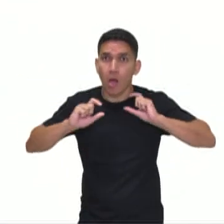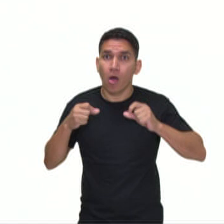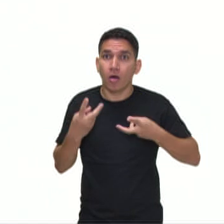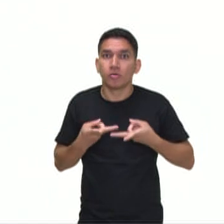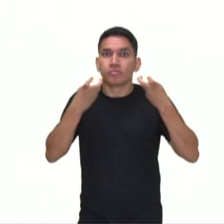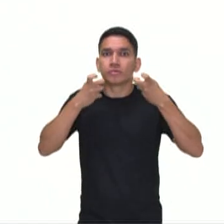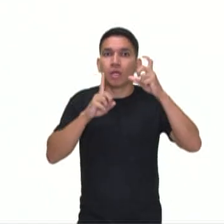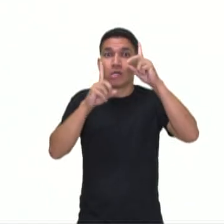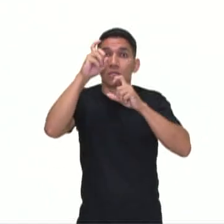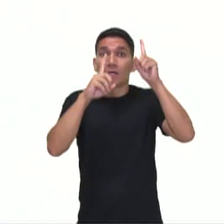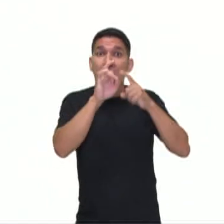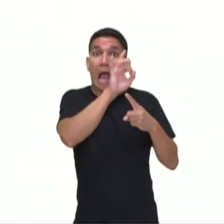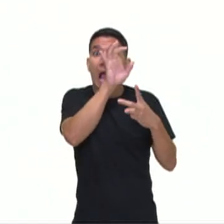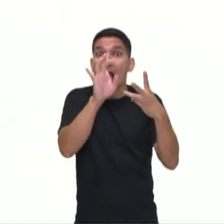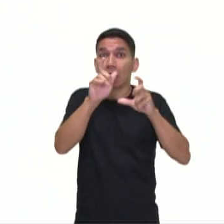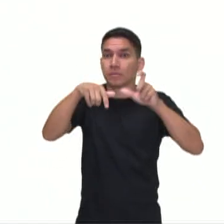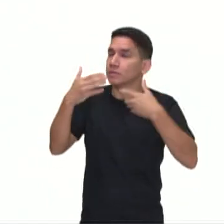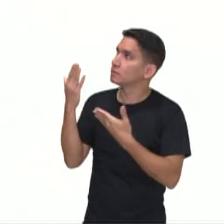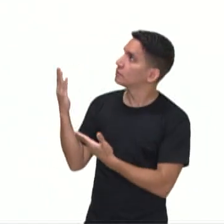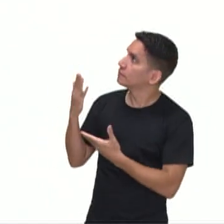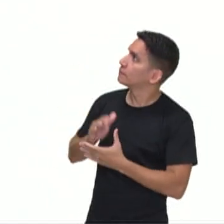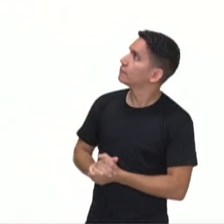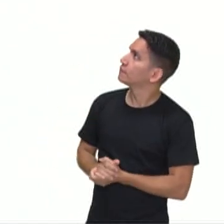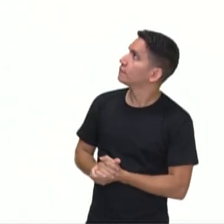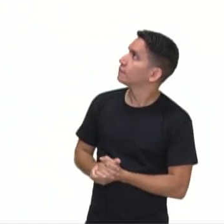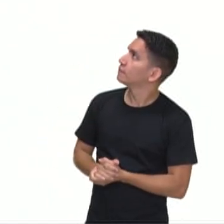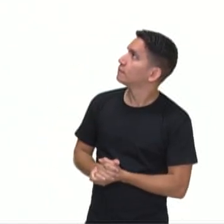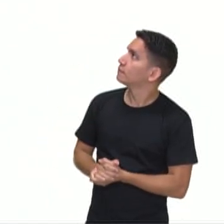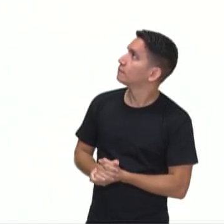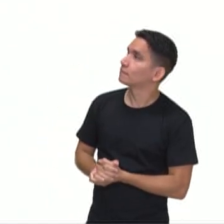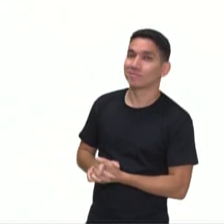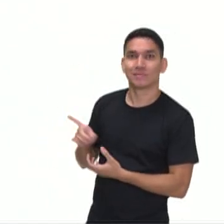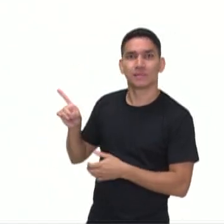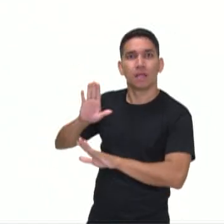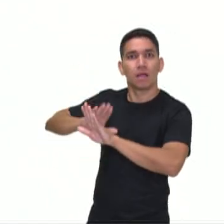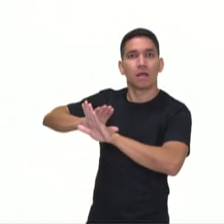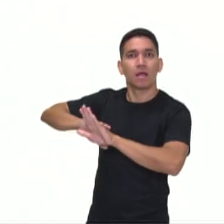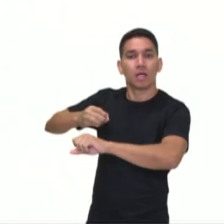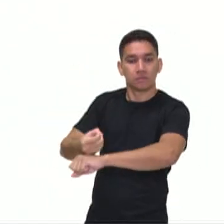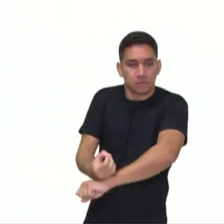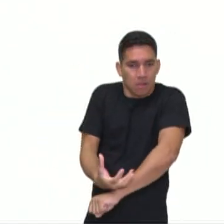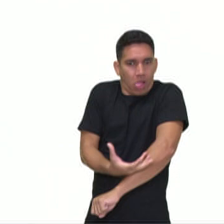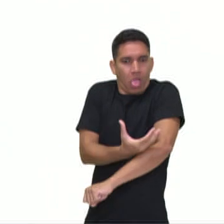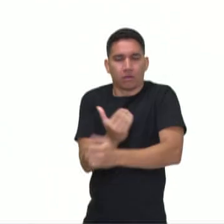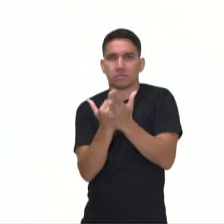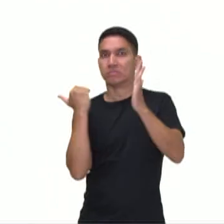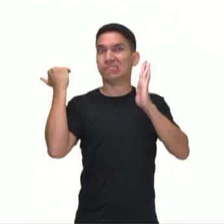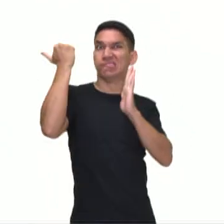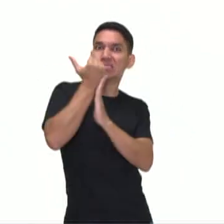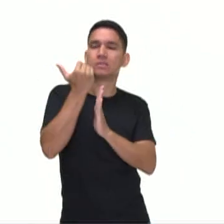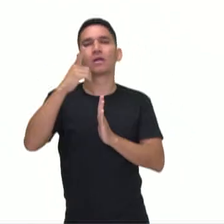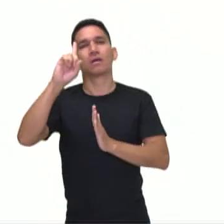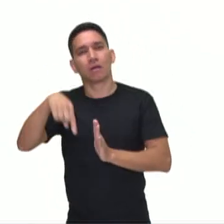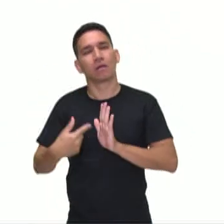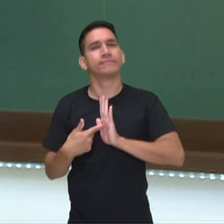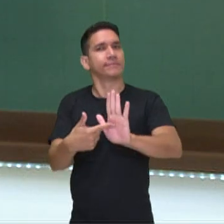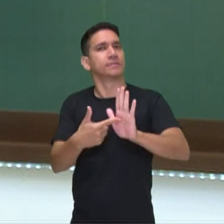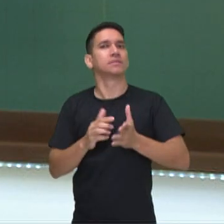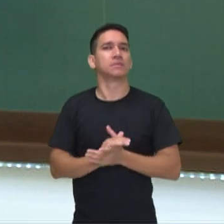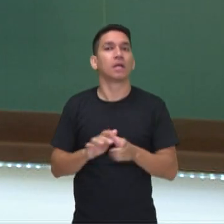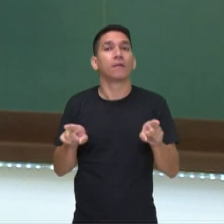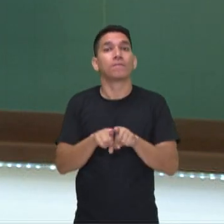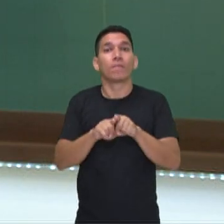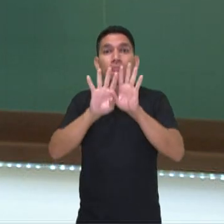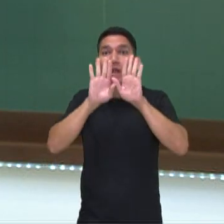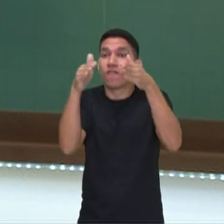expressão facial de cada um deles, né? E esse sentimentalismo que é mostrado, esse exagero sentimentalista, e a ideia do